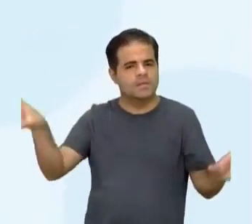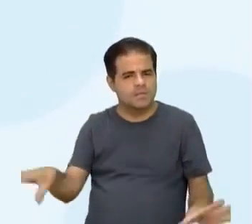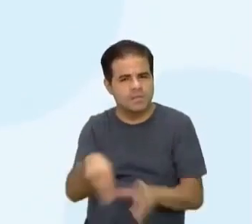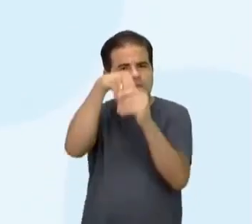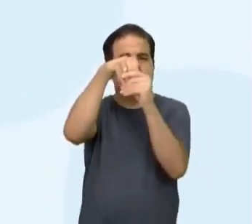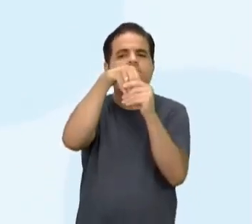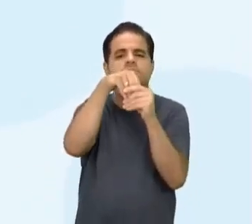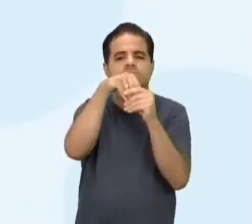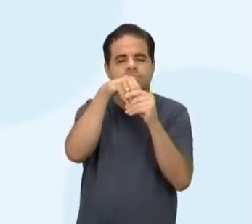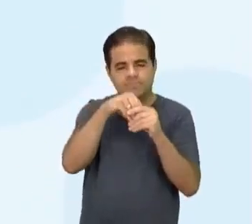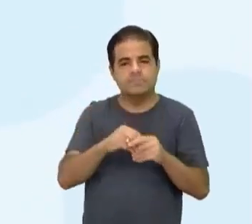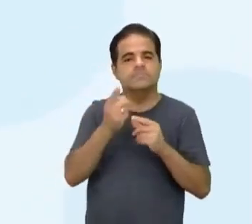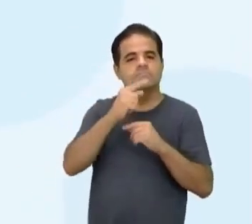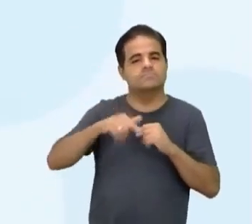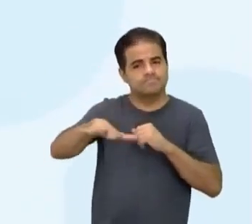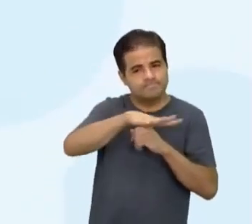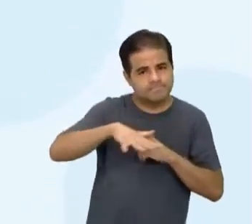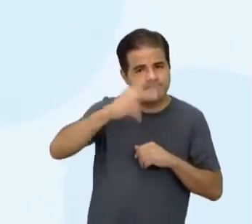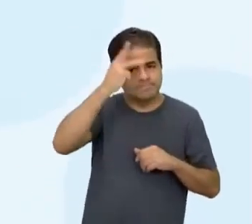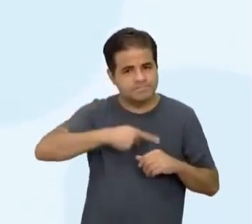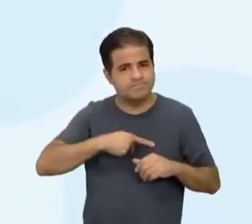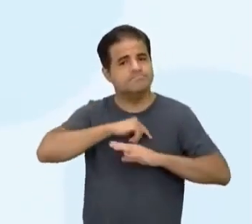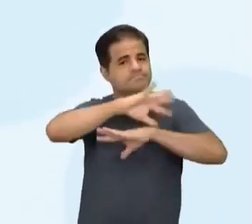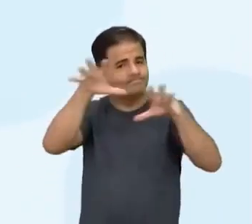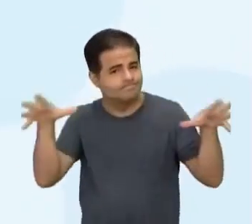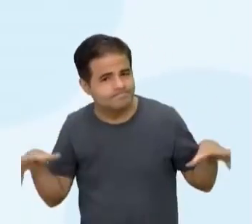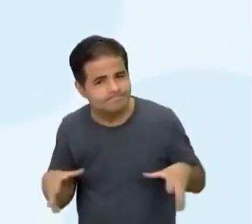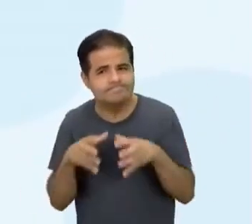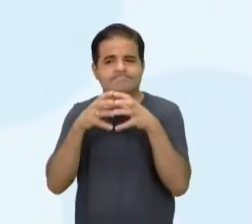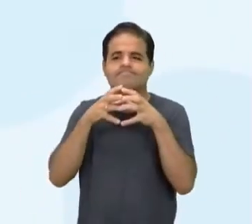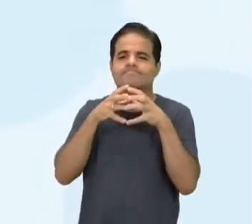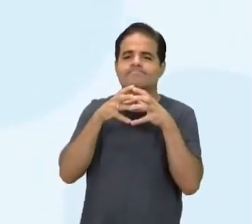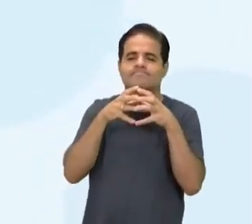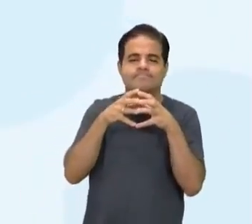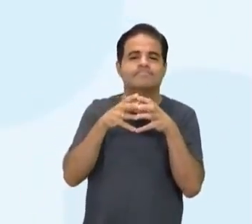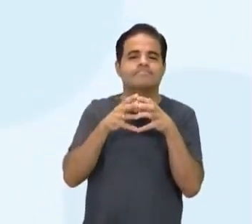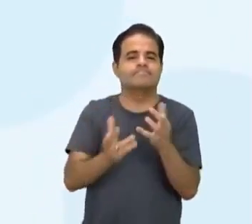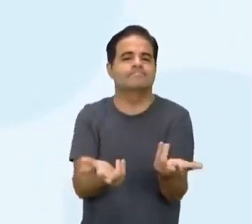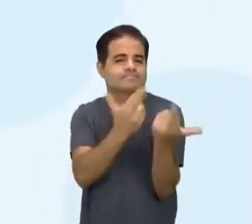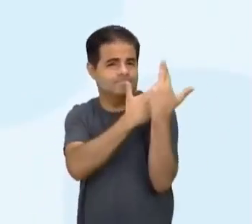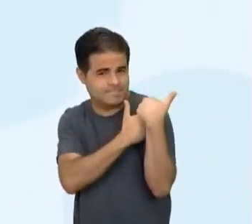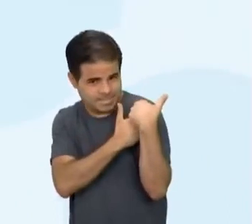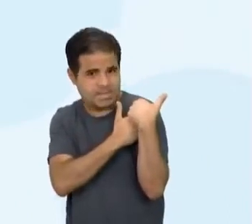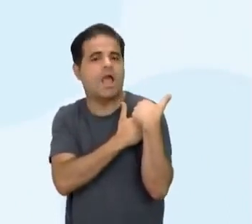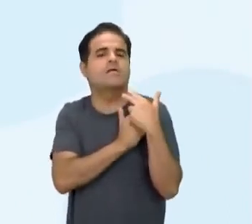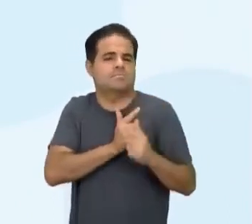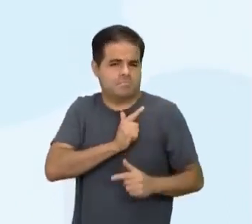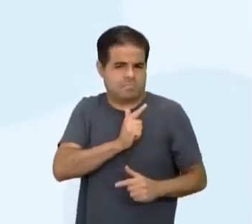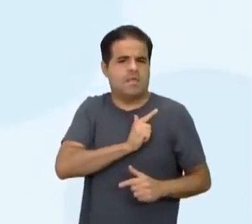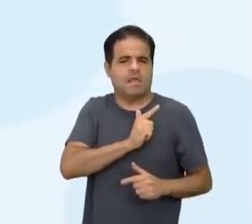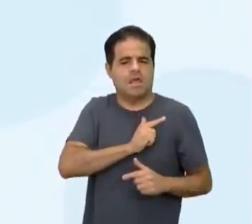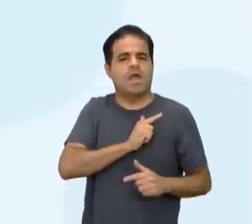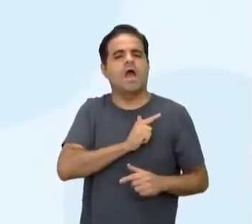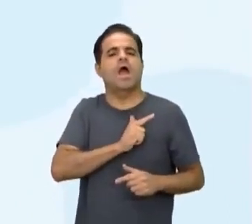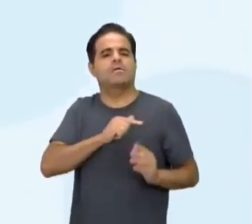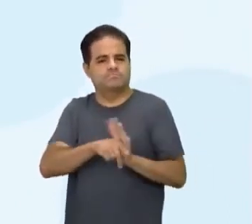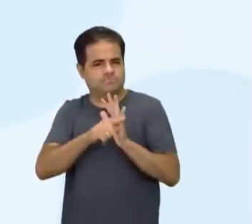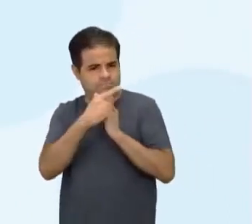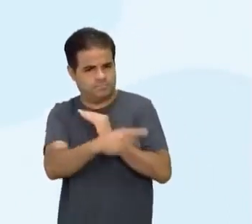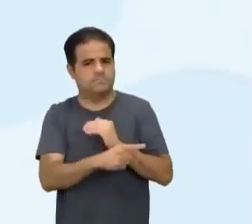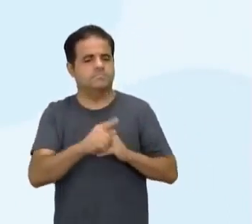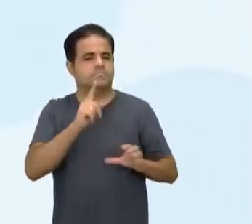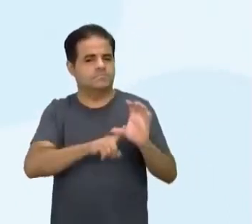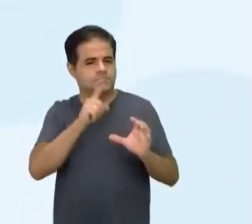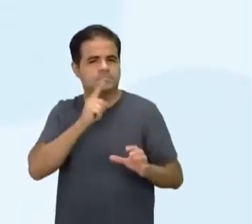implementa, né, nos âmbitos individual e coletivo, assumindo assim responsabilidades inerentes ao ser